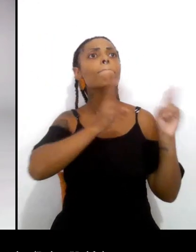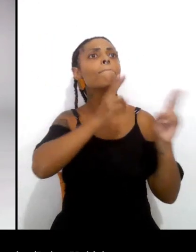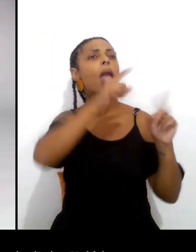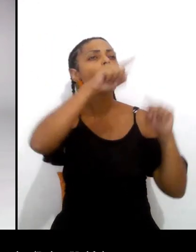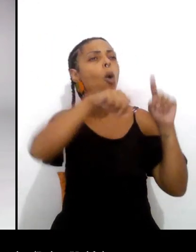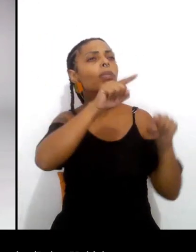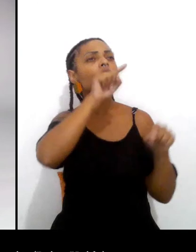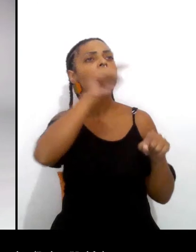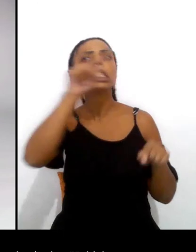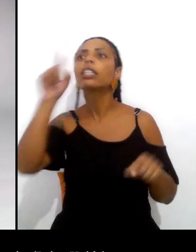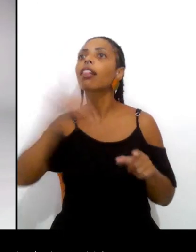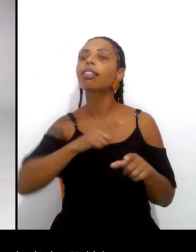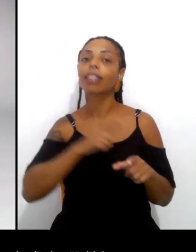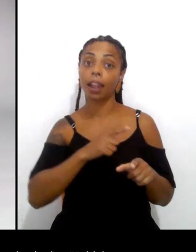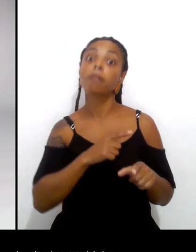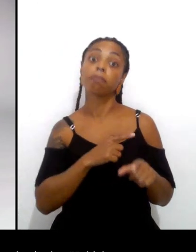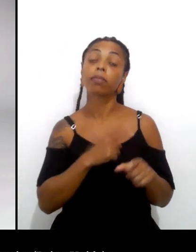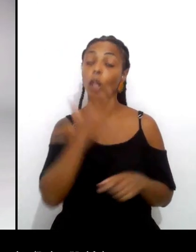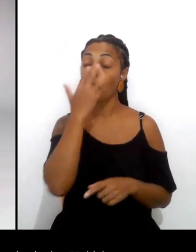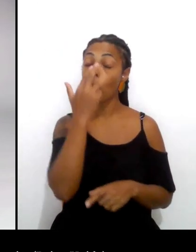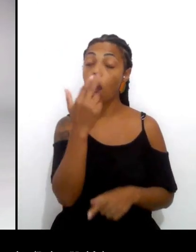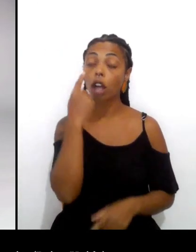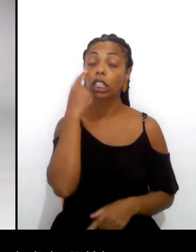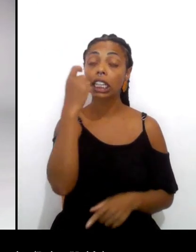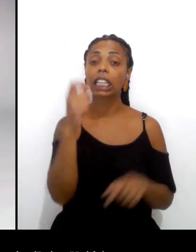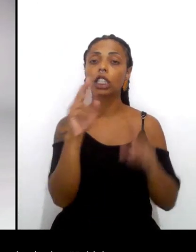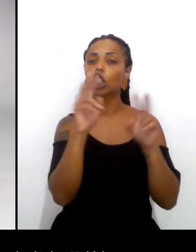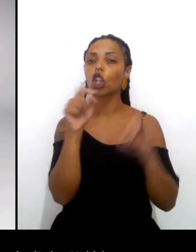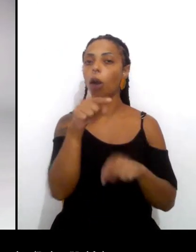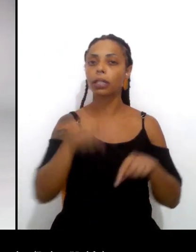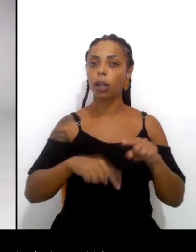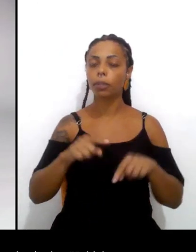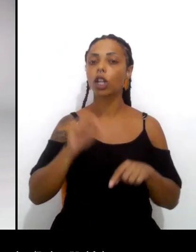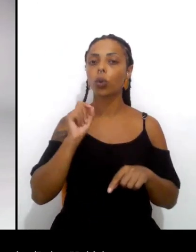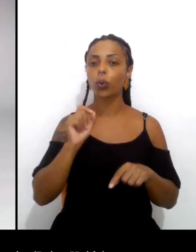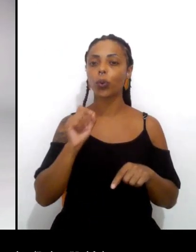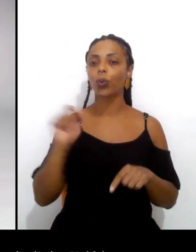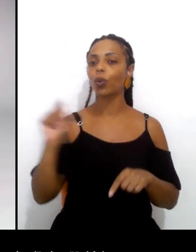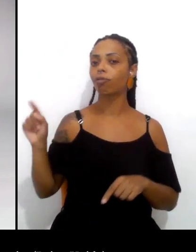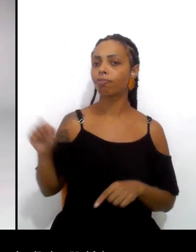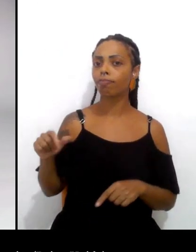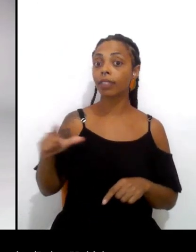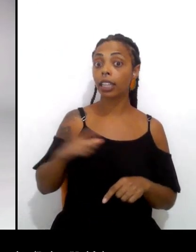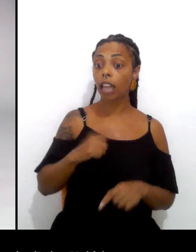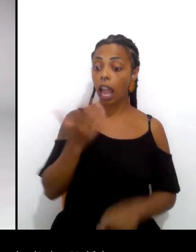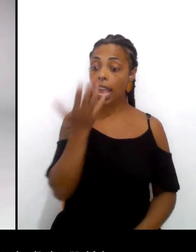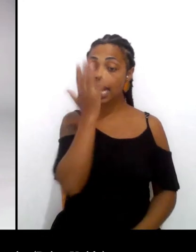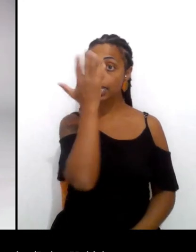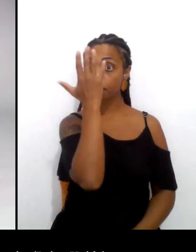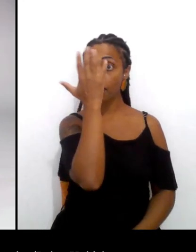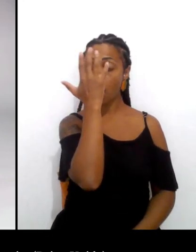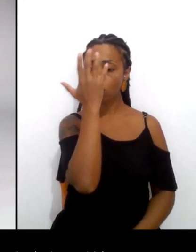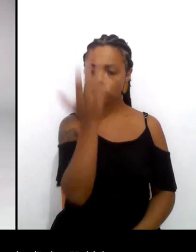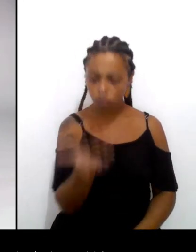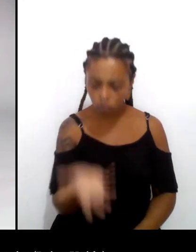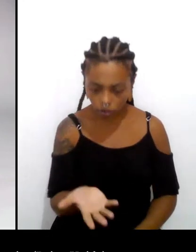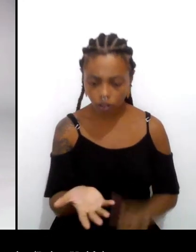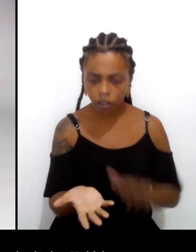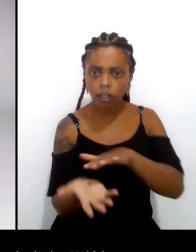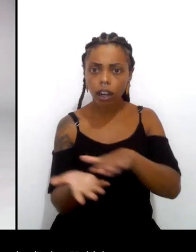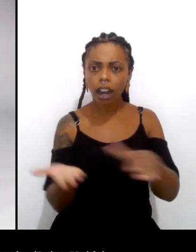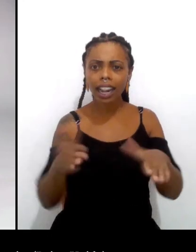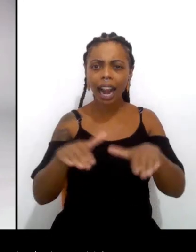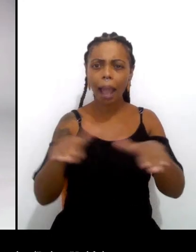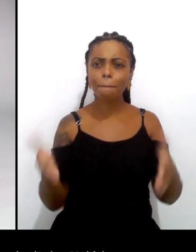sobre esse objeto é que ele tem o espelho no tampo da mesa isso não é comum